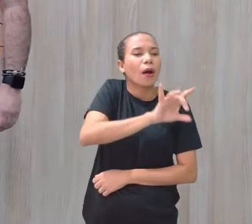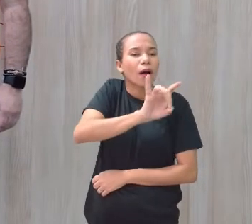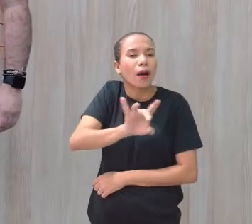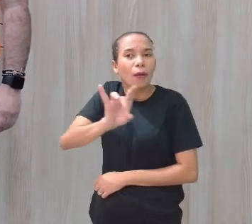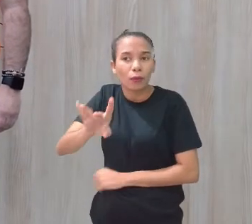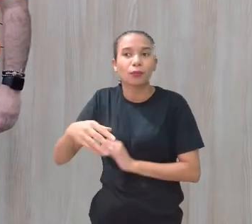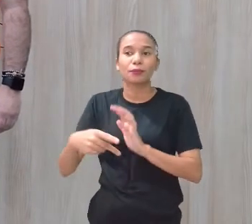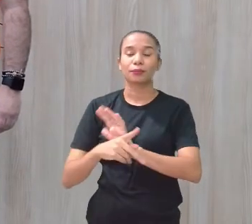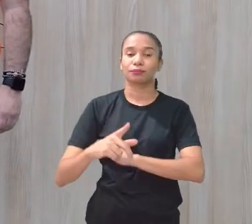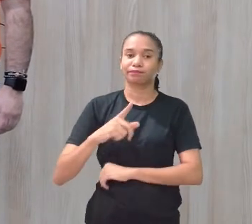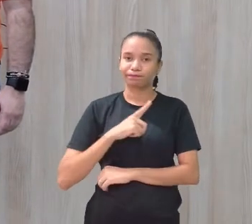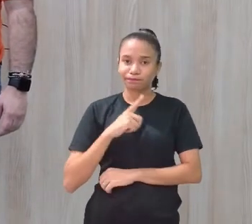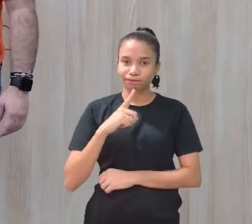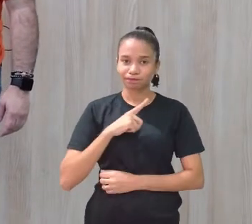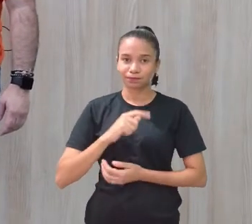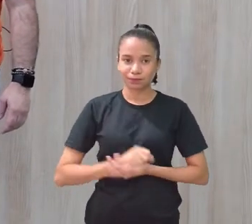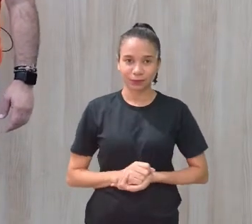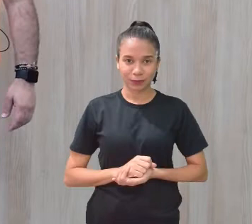é